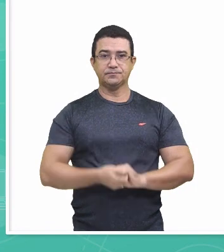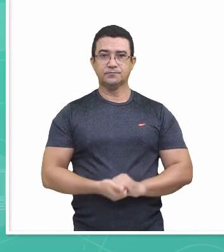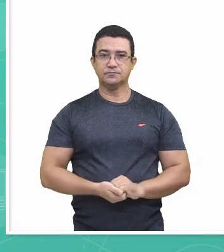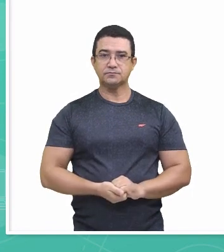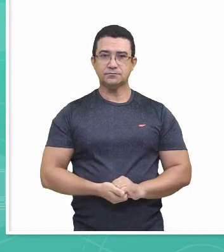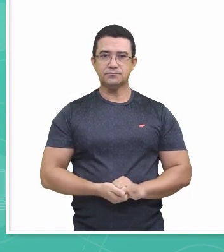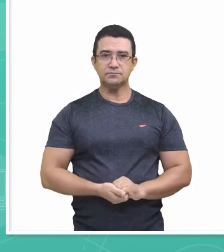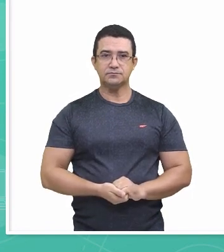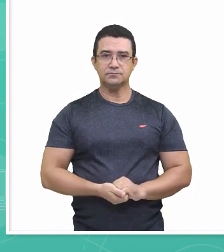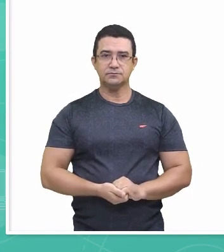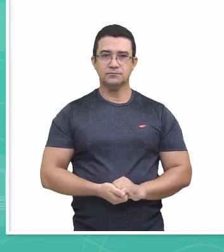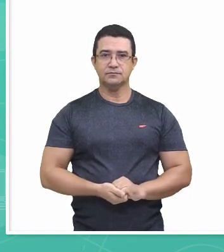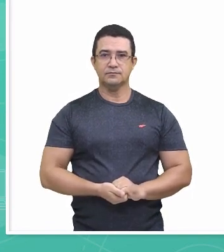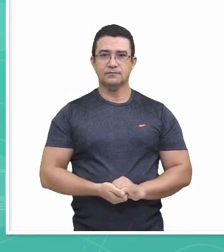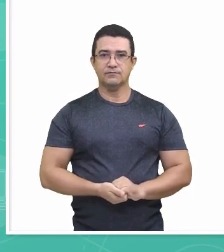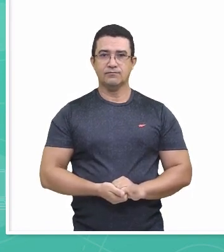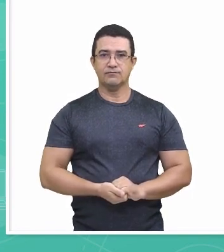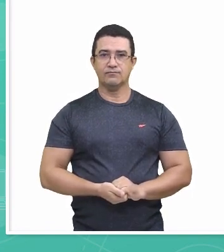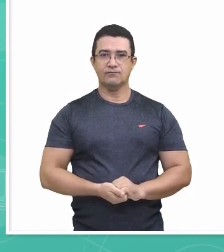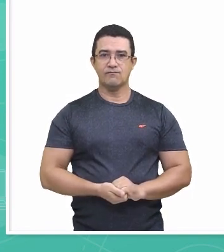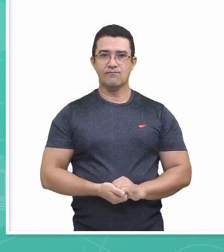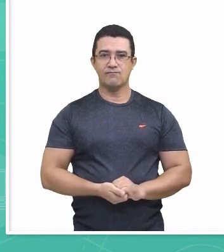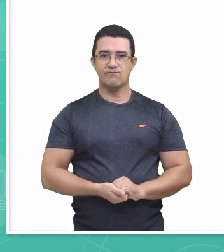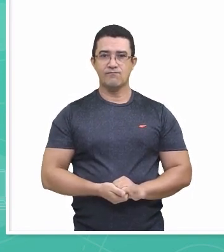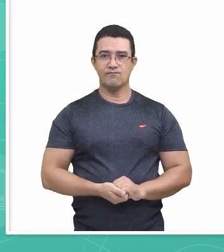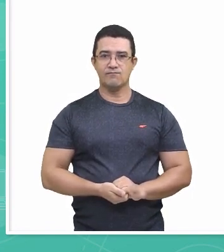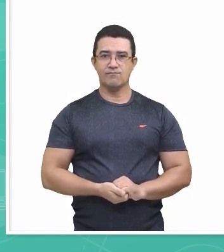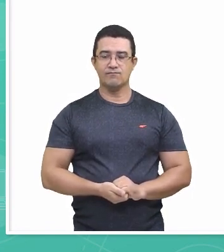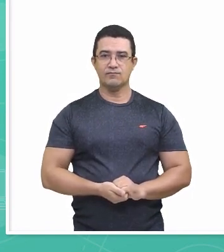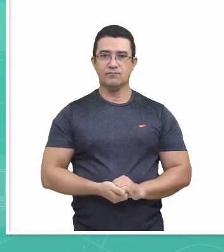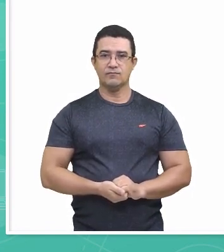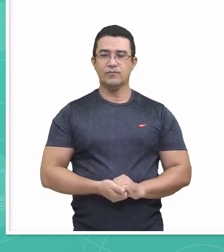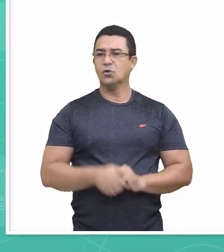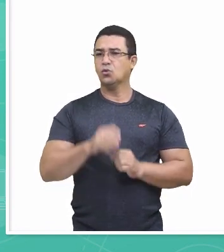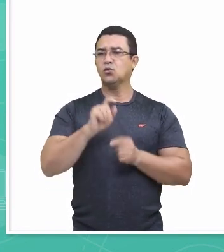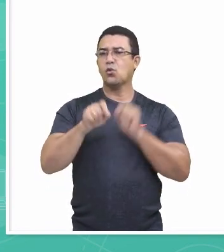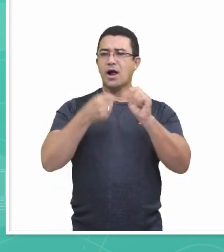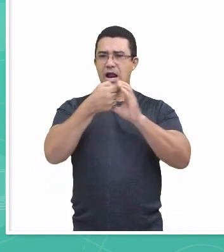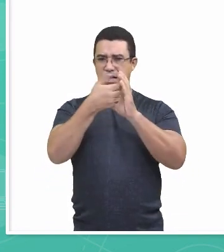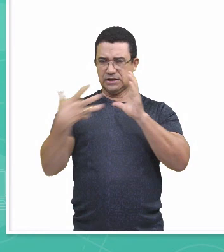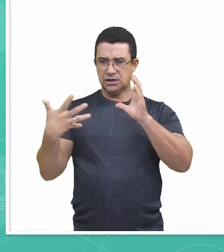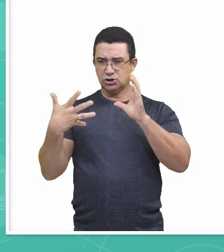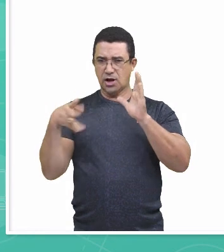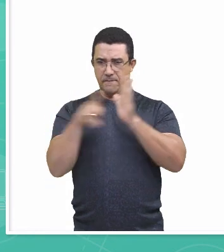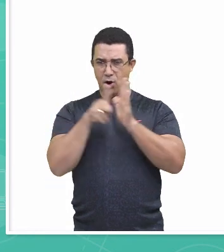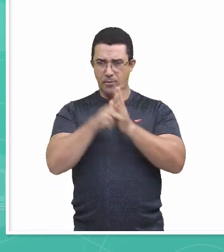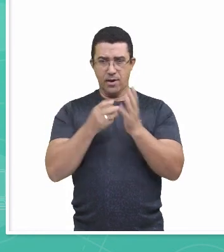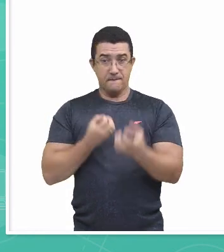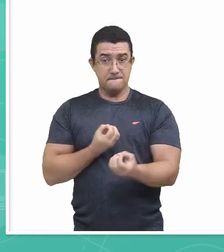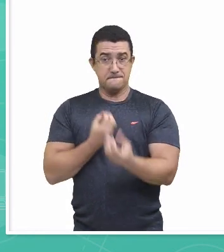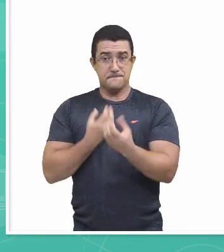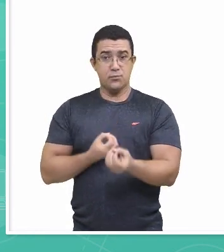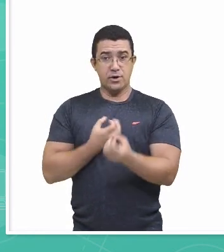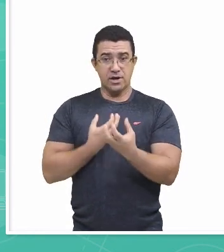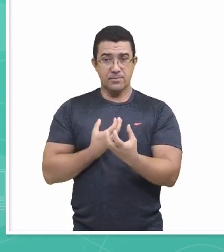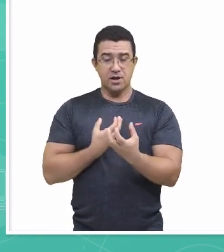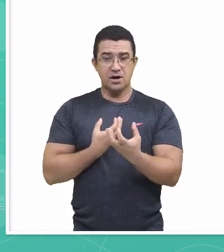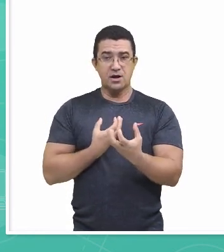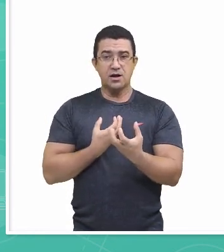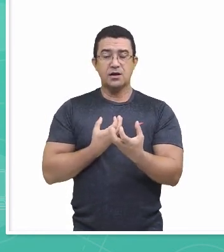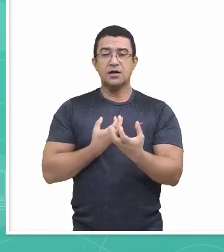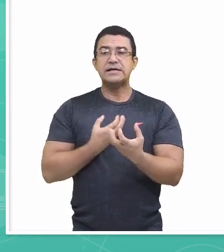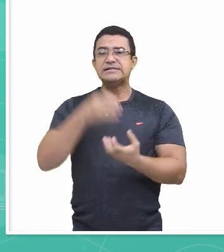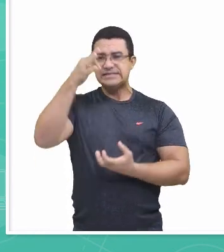ó. Segunda questão diz assim. Sobre as características do poema. As características do poema. É